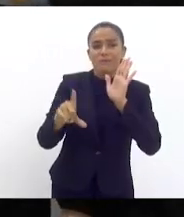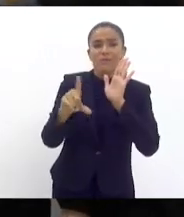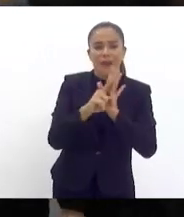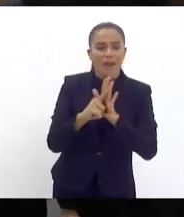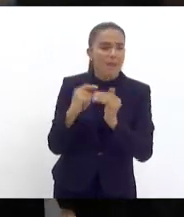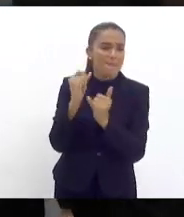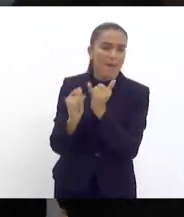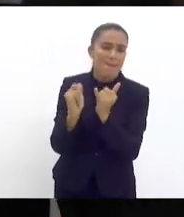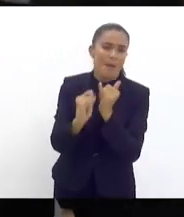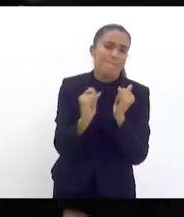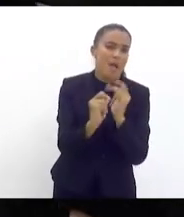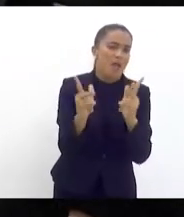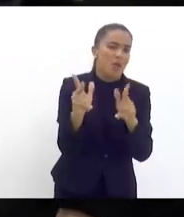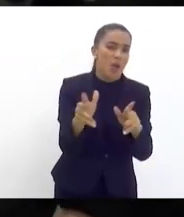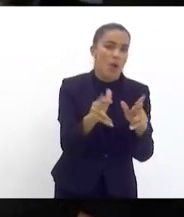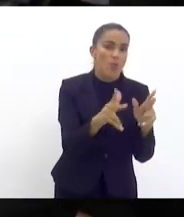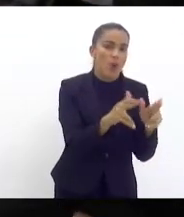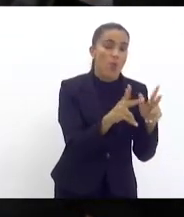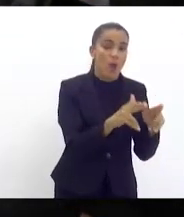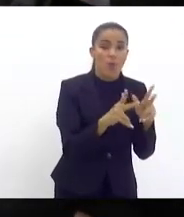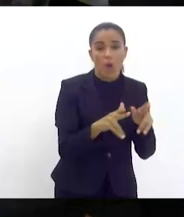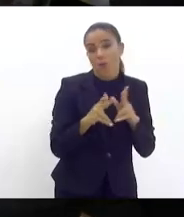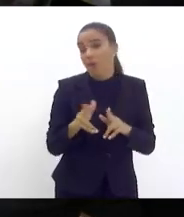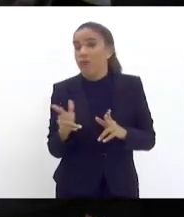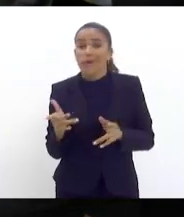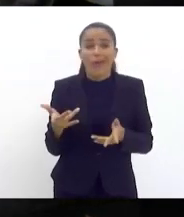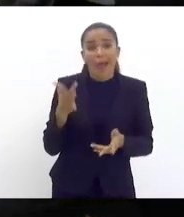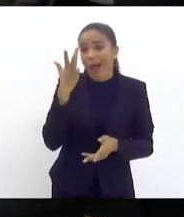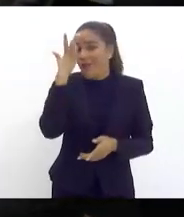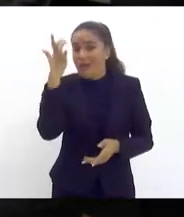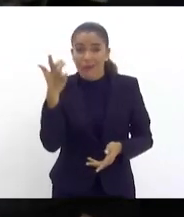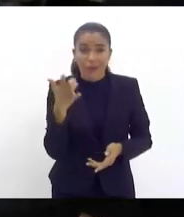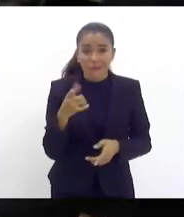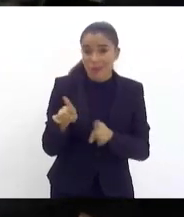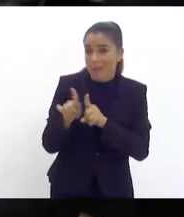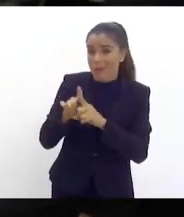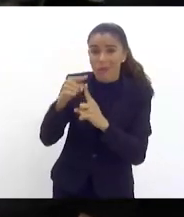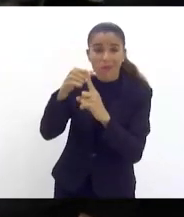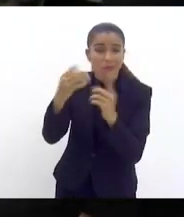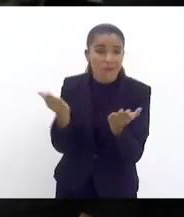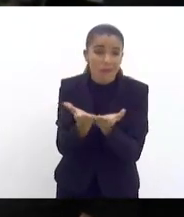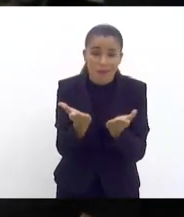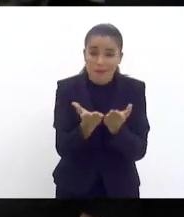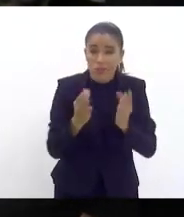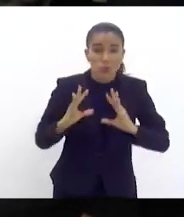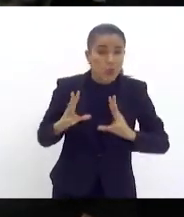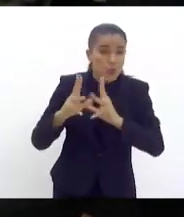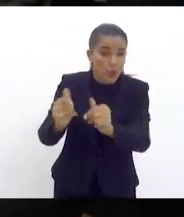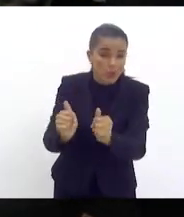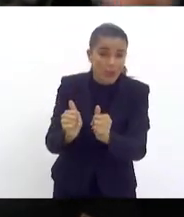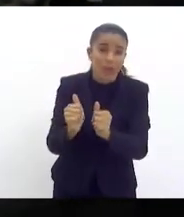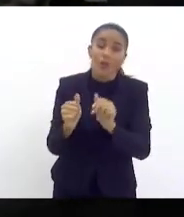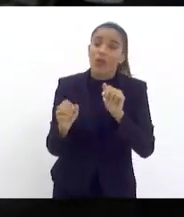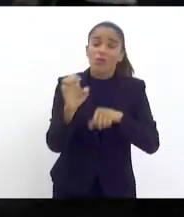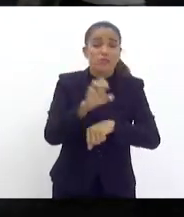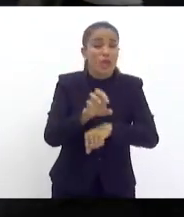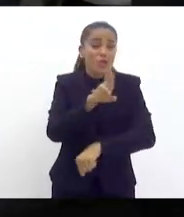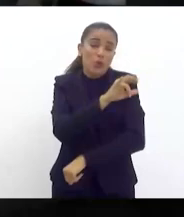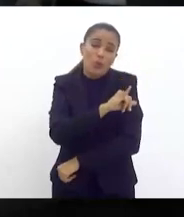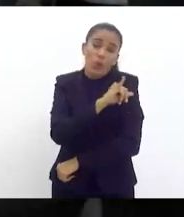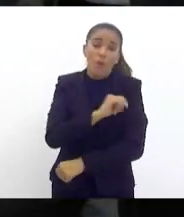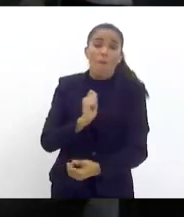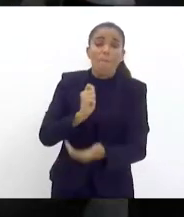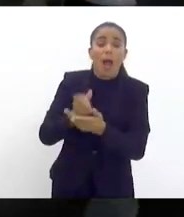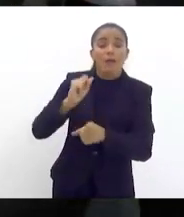para trazer para as suas entidades correlatas, amanhã, para as igrejas todas do Rio de Janeiro, que o Estado do Rio de Janeiro pague o